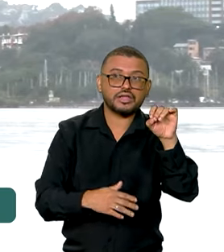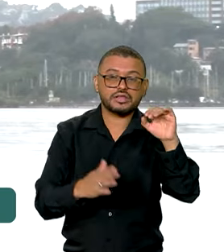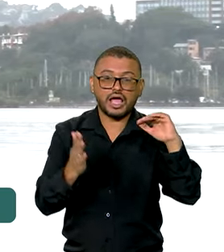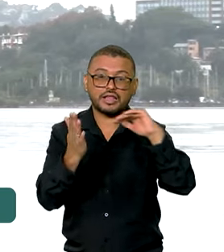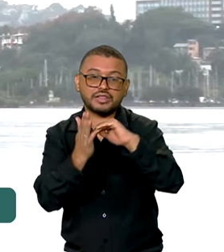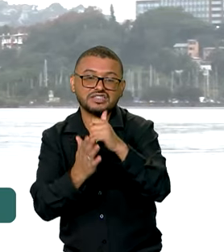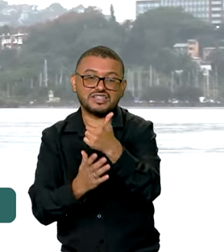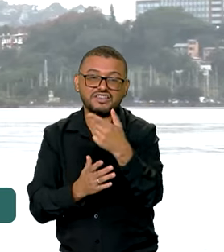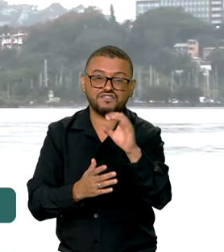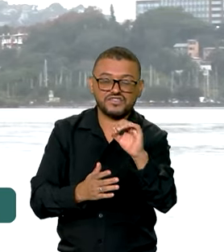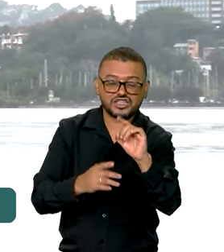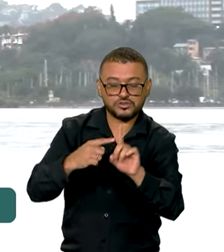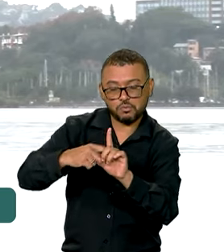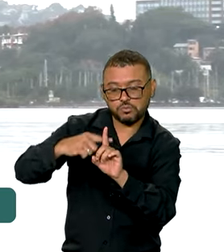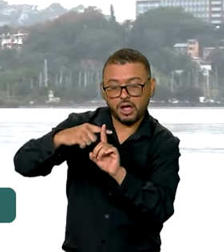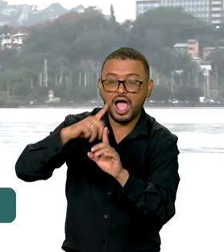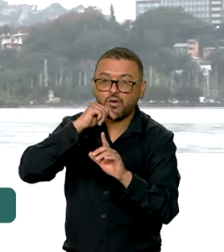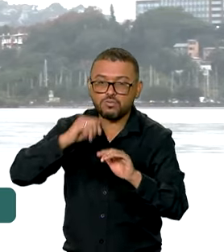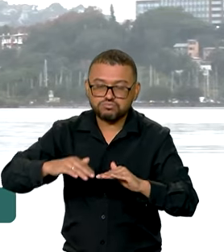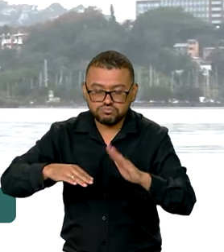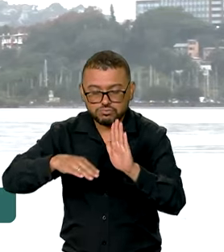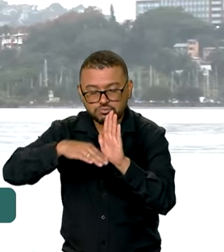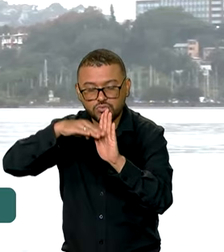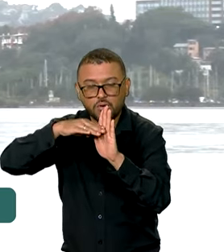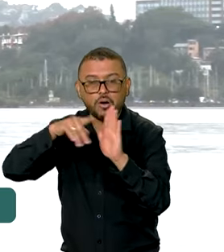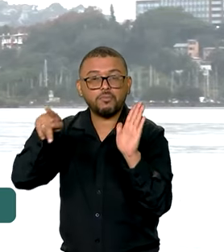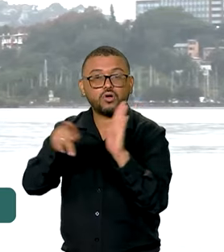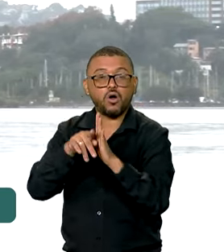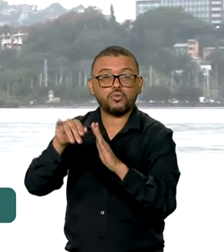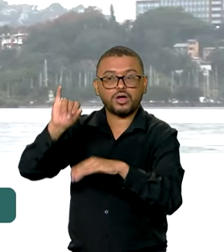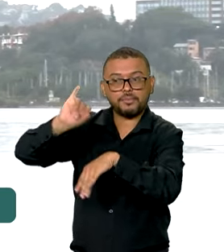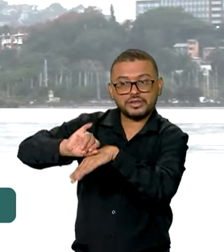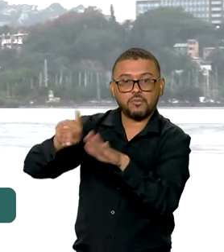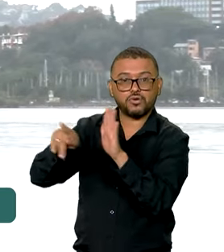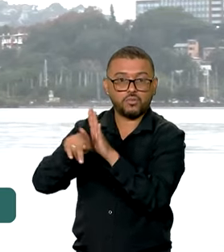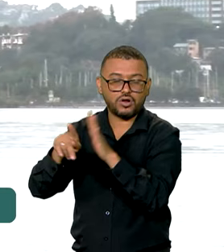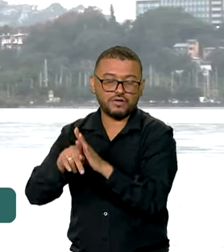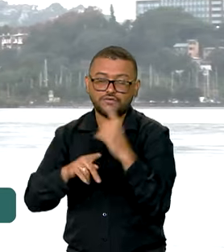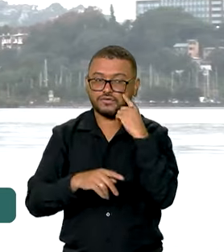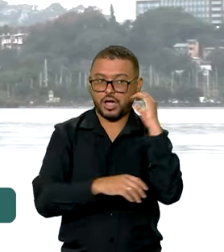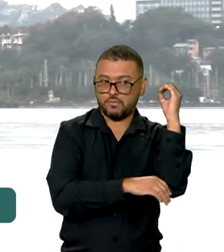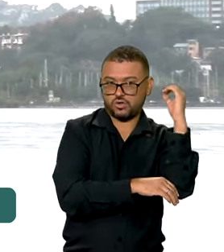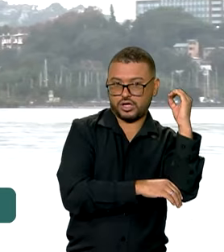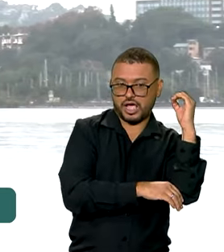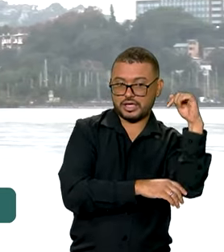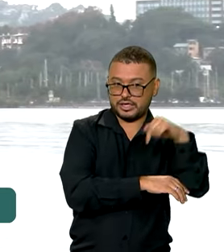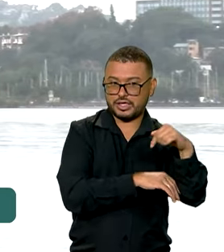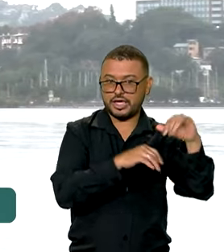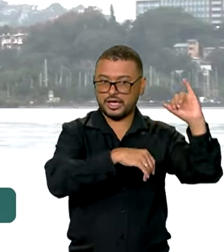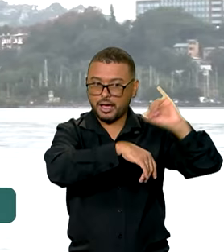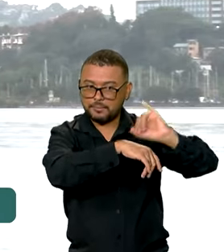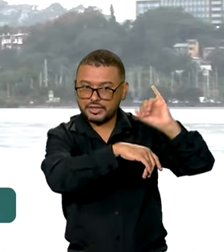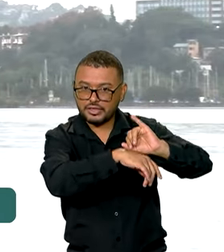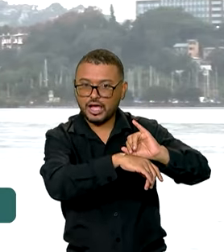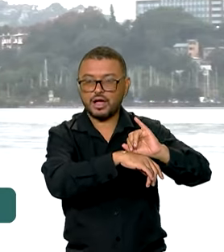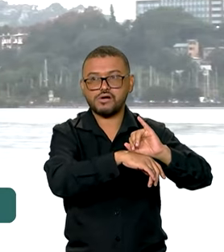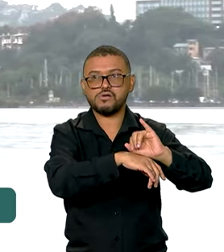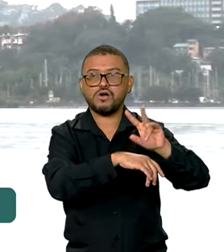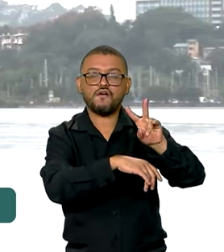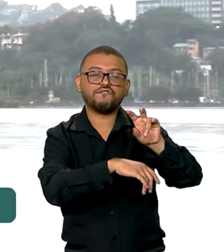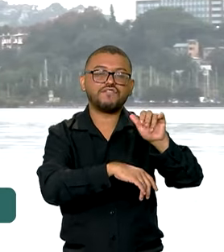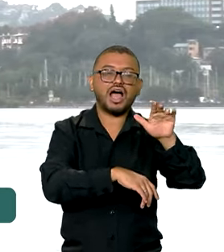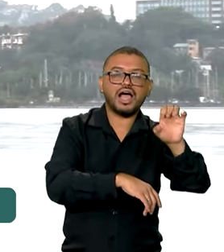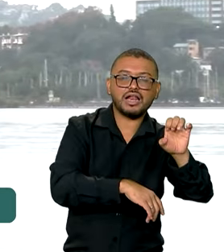120 milímetros na região das Missões, Centro e Noroeste. Já aqui em Porto Alegre, região metropolitana, Vales